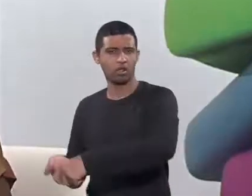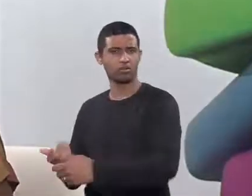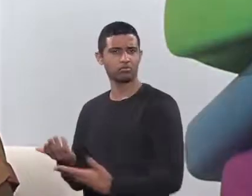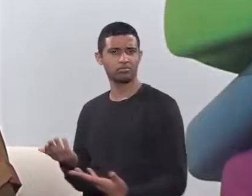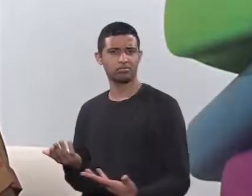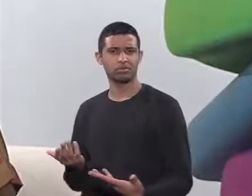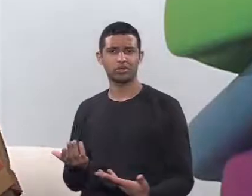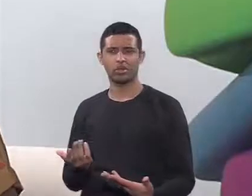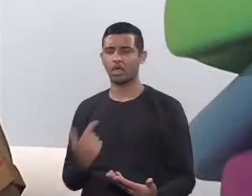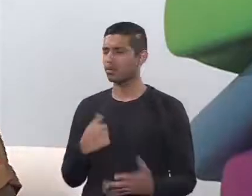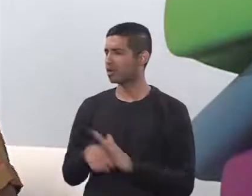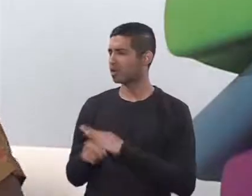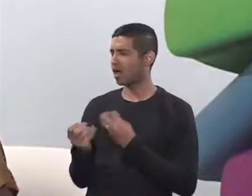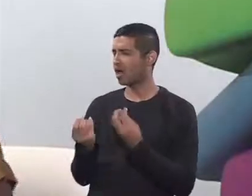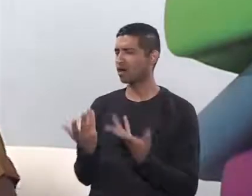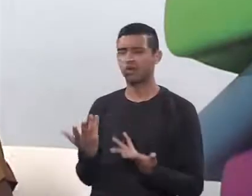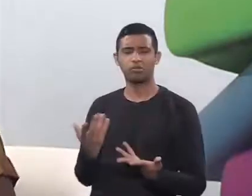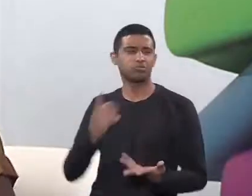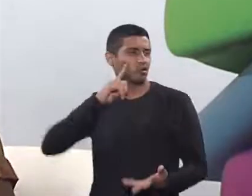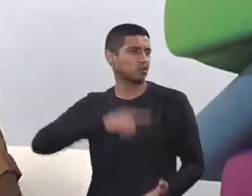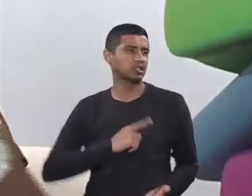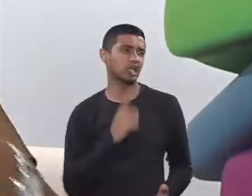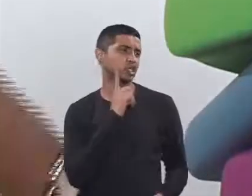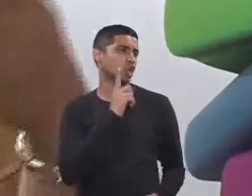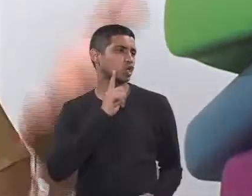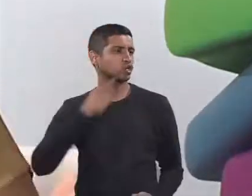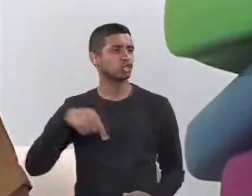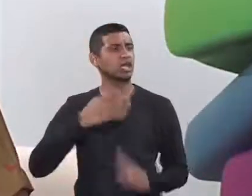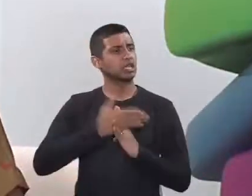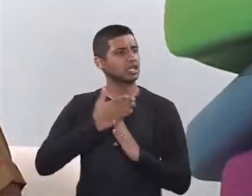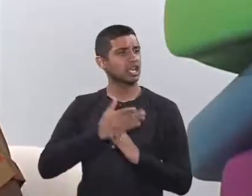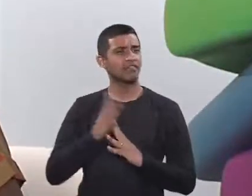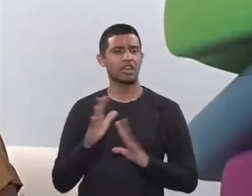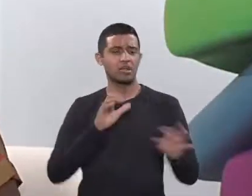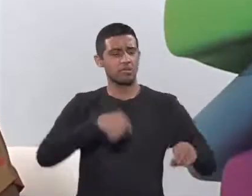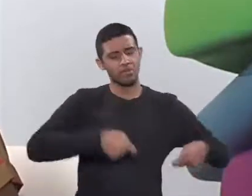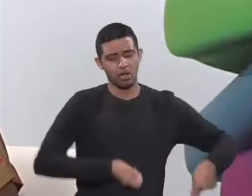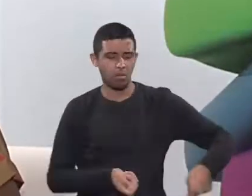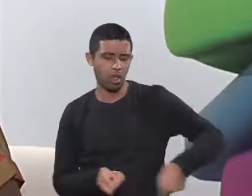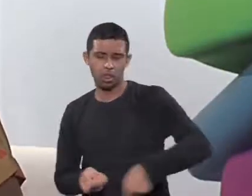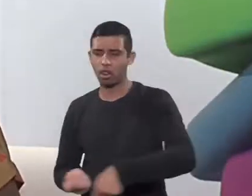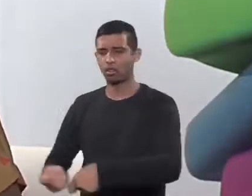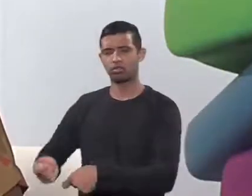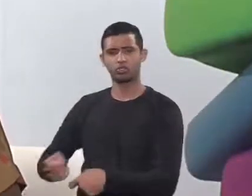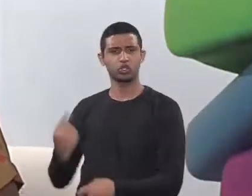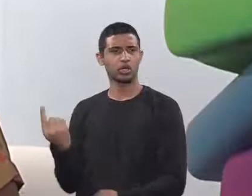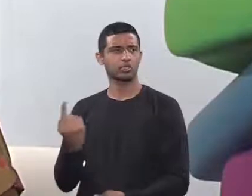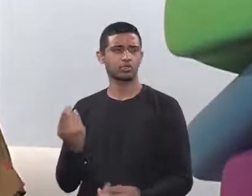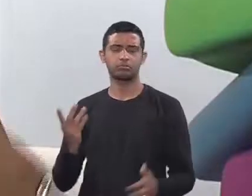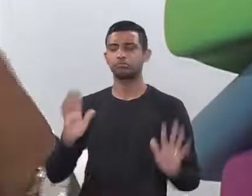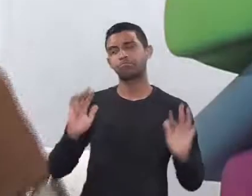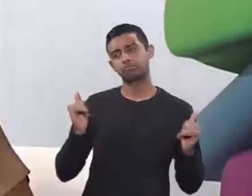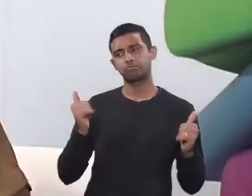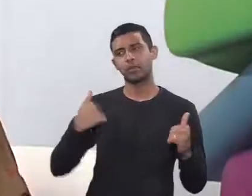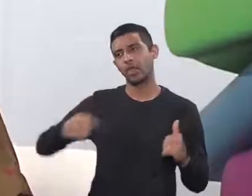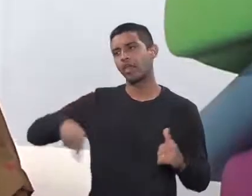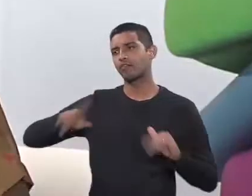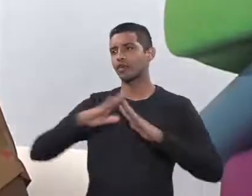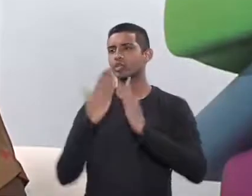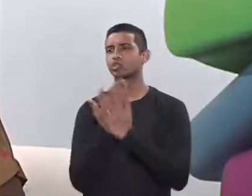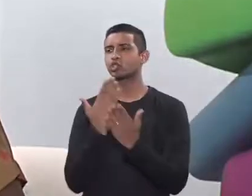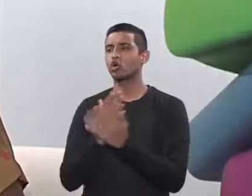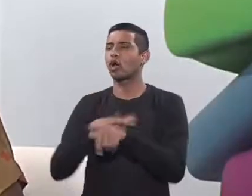Bárbara? Ah, mãe, não sei. Todo dia no recreio, ela me coloca lá num cantinho. Aí eu falei assim, tá bom. Aí eu fui até a